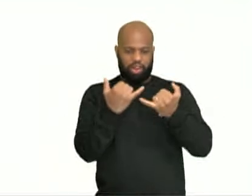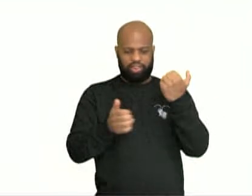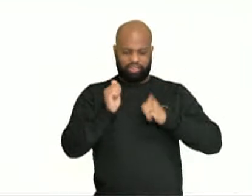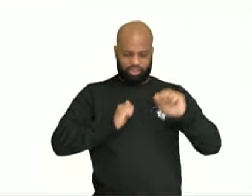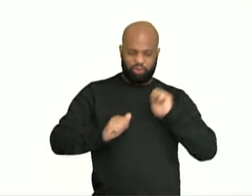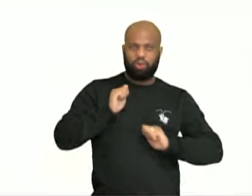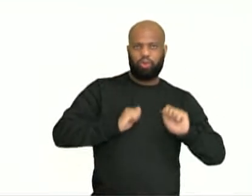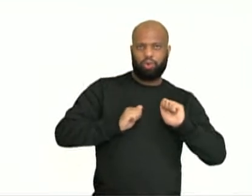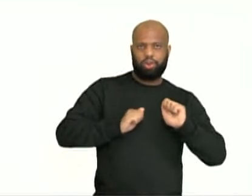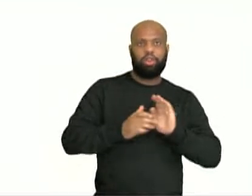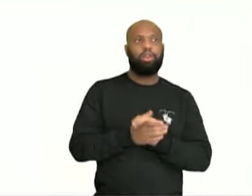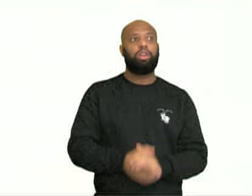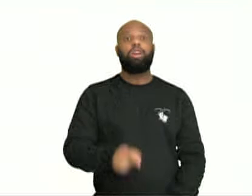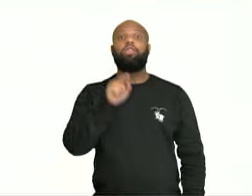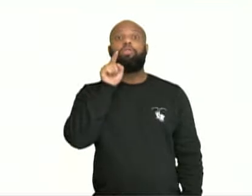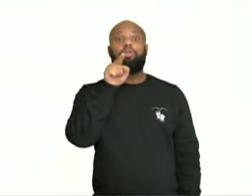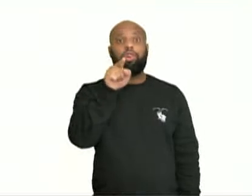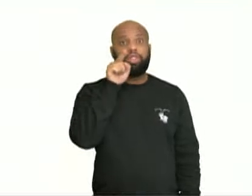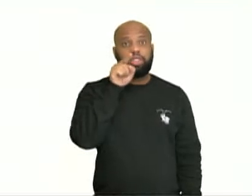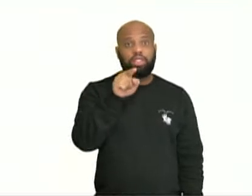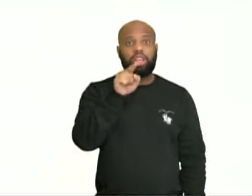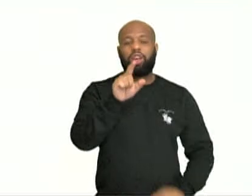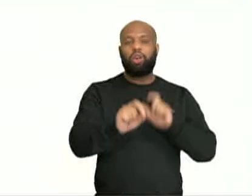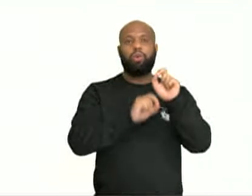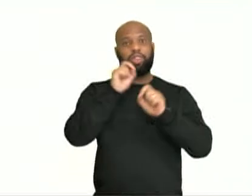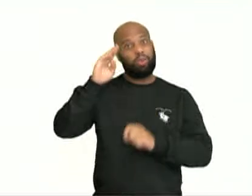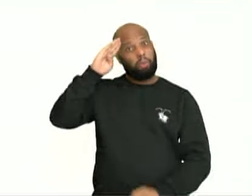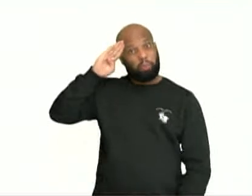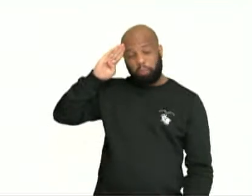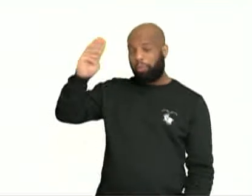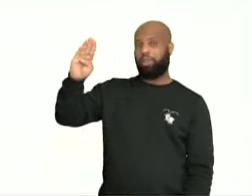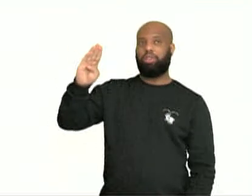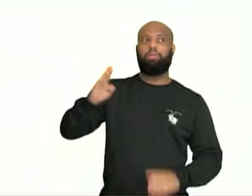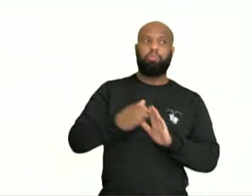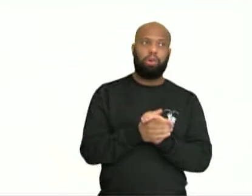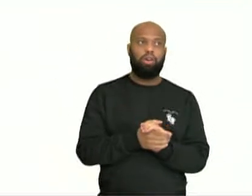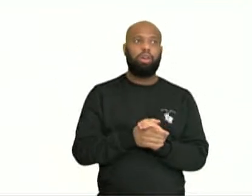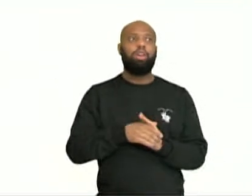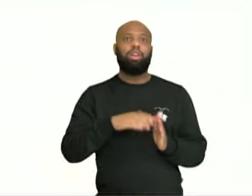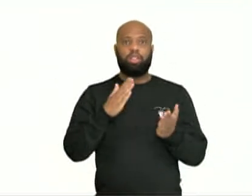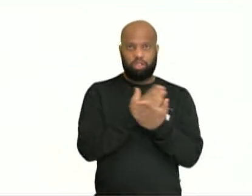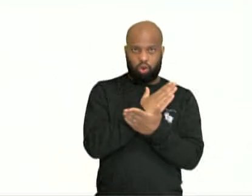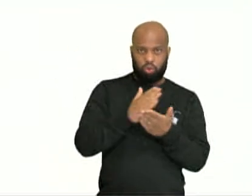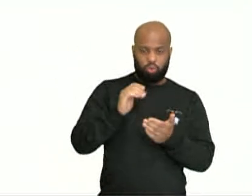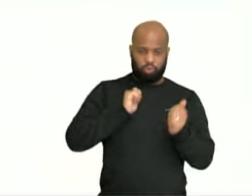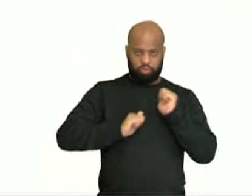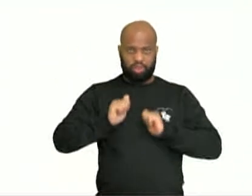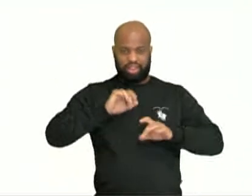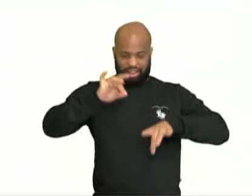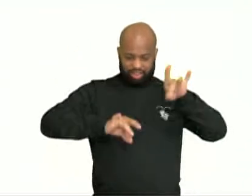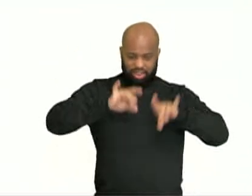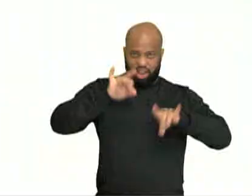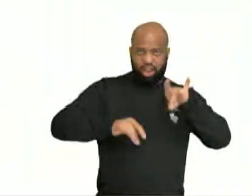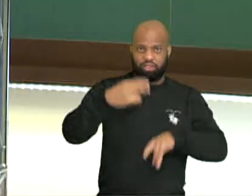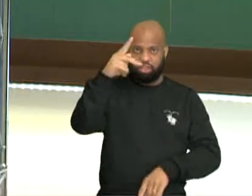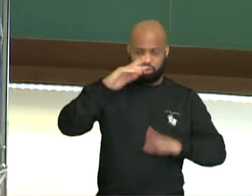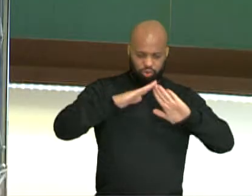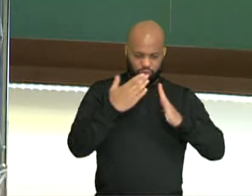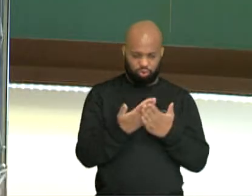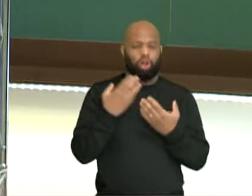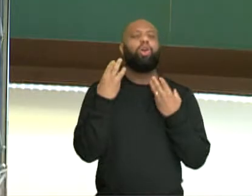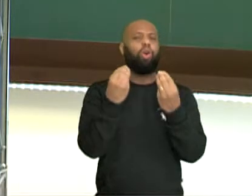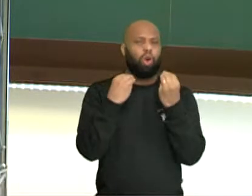aí. Você é o protagonista em alguma peça de teatro na sua escola? Como